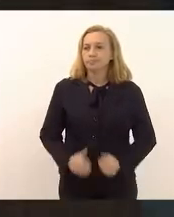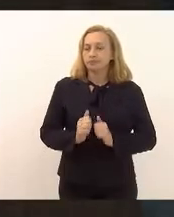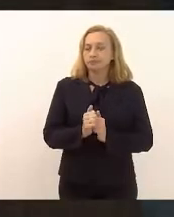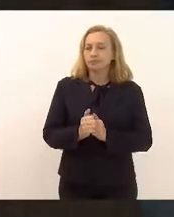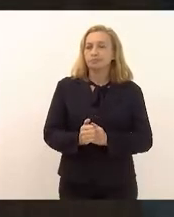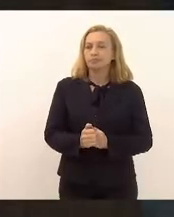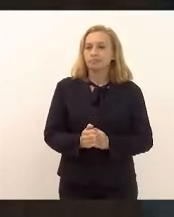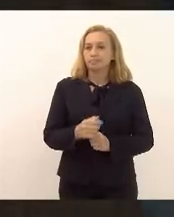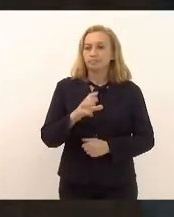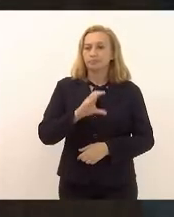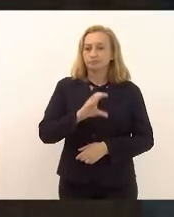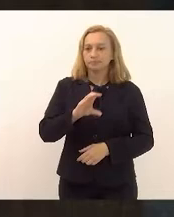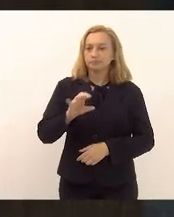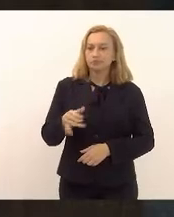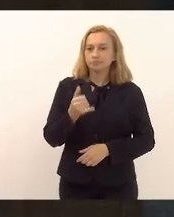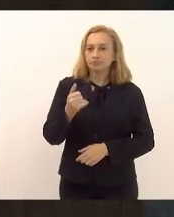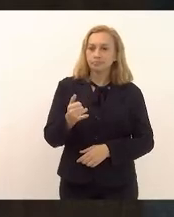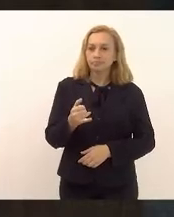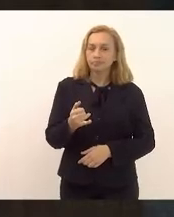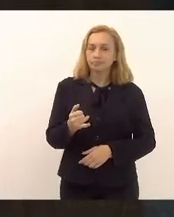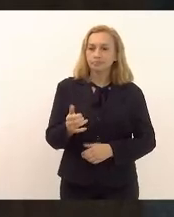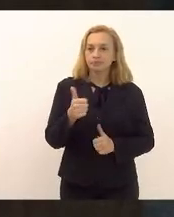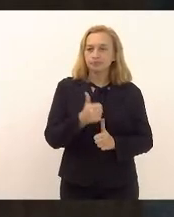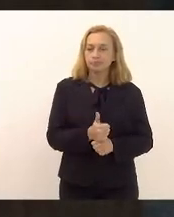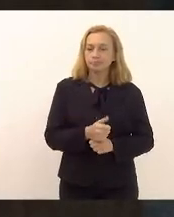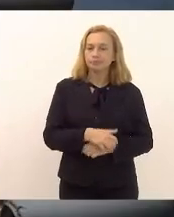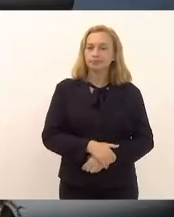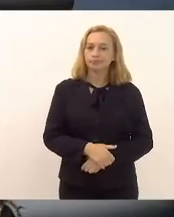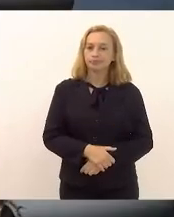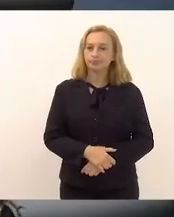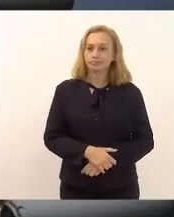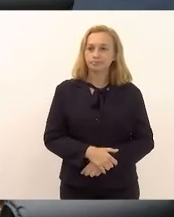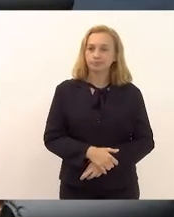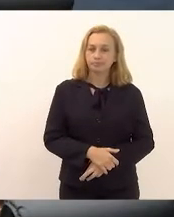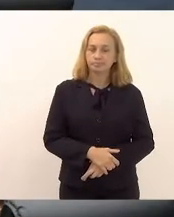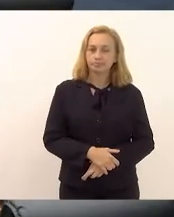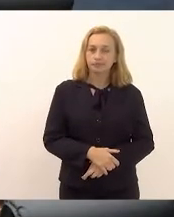Acompanho o parecer da CCJ nos termos do substitutivo.